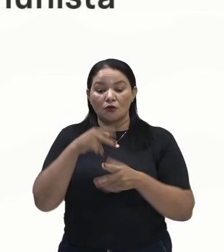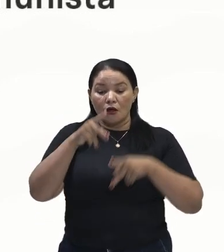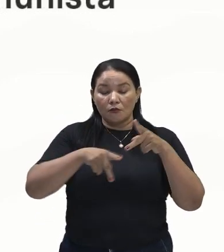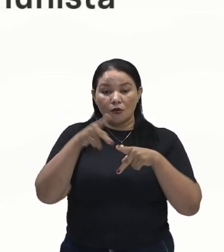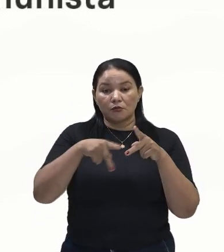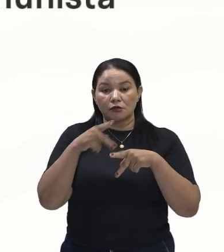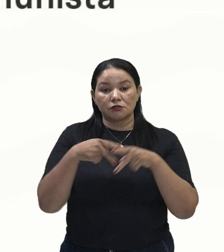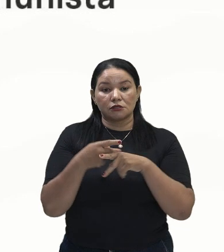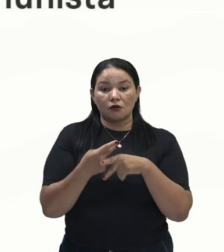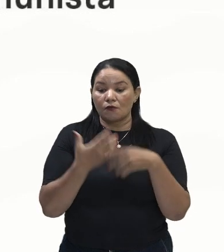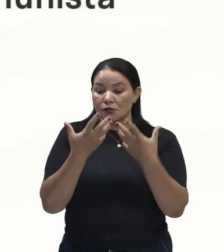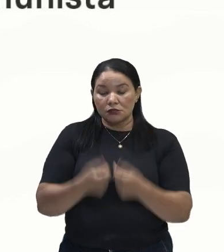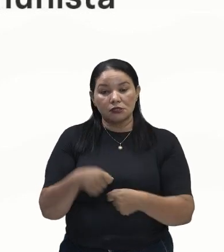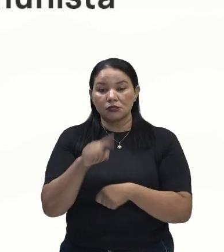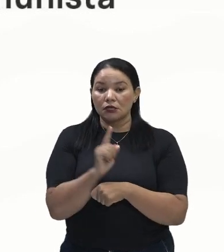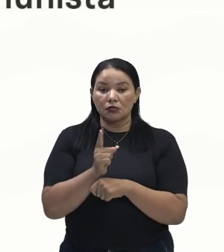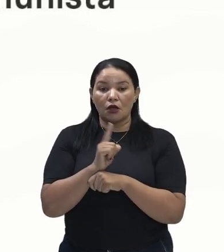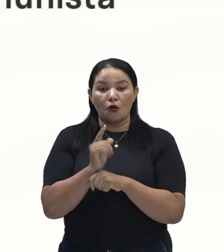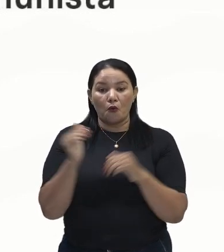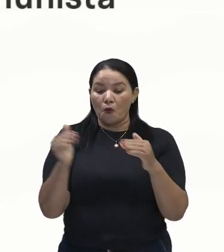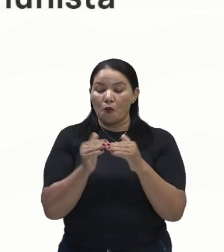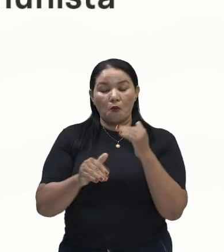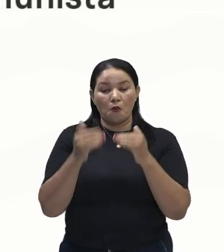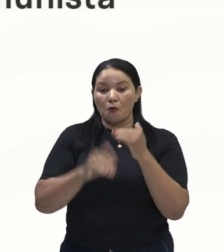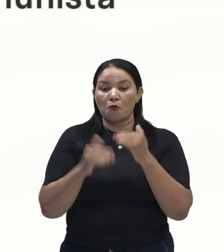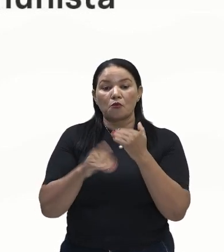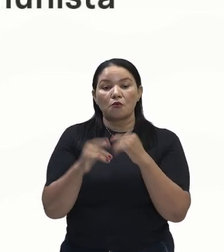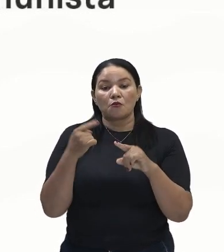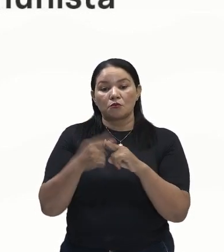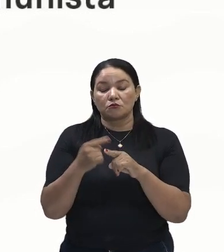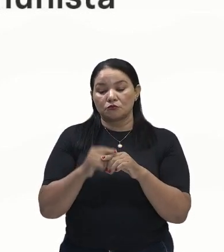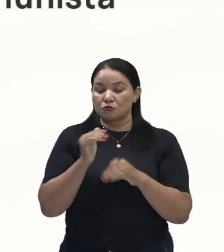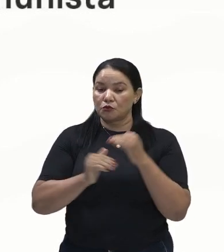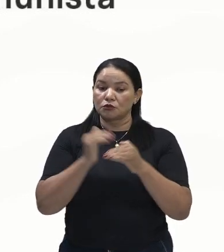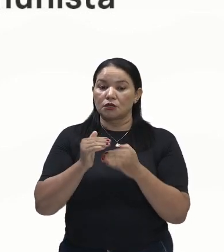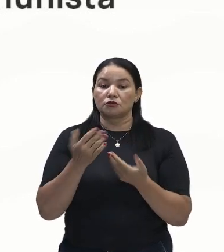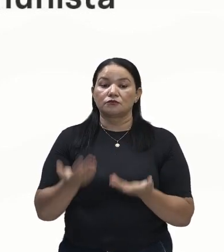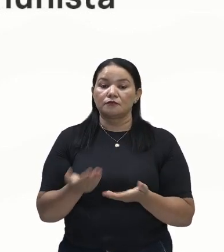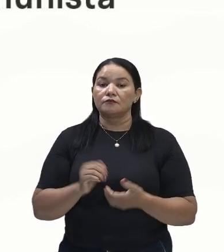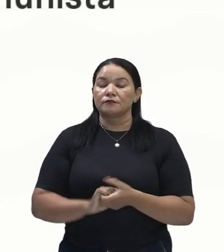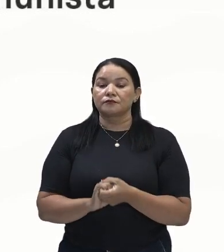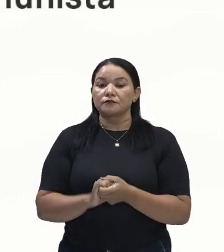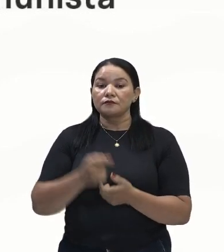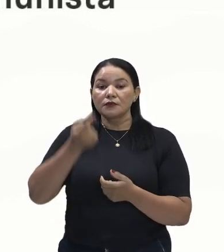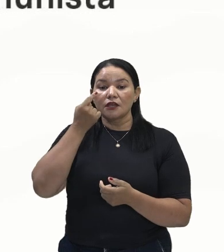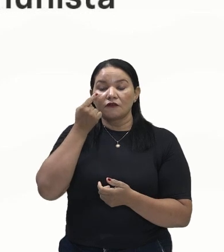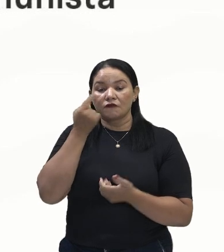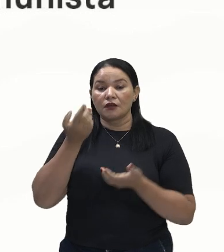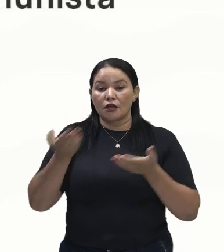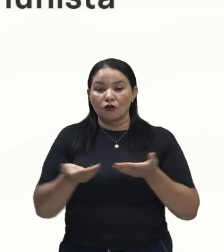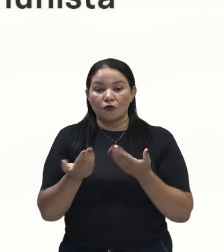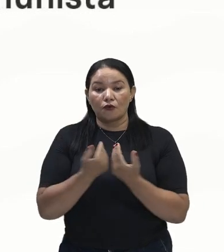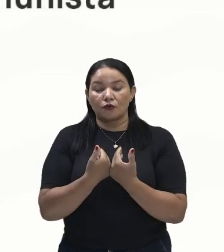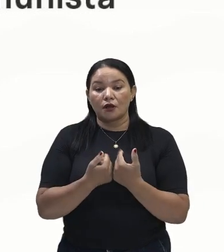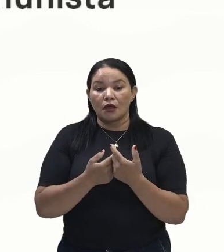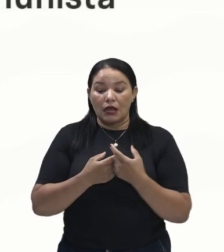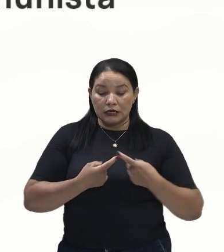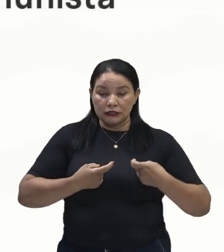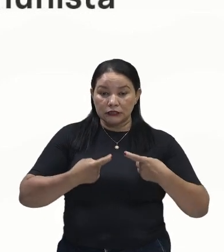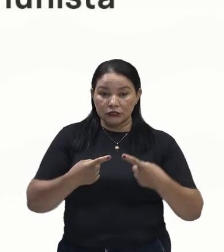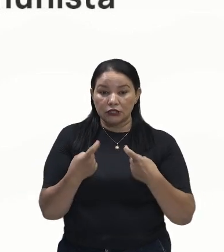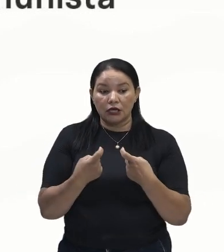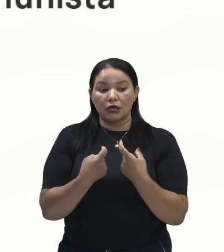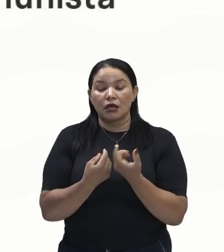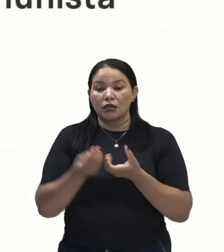não concordando com esse processo. E vai haver o que a gente vai chamar como uma guerra civil